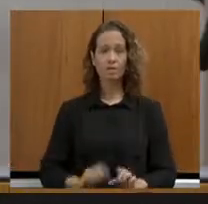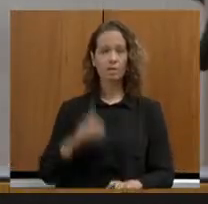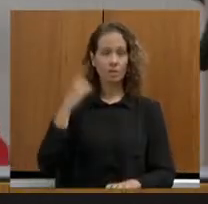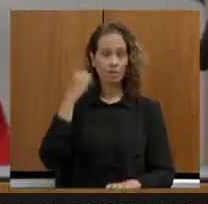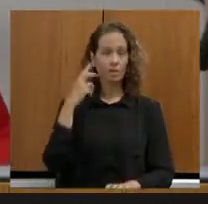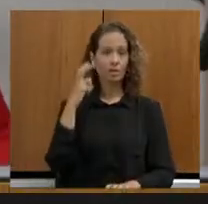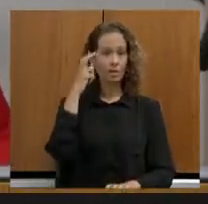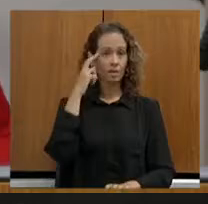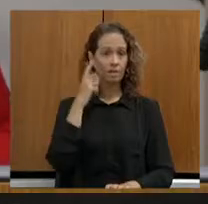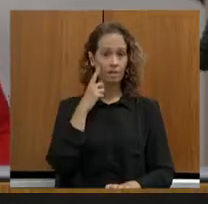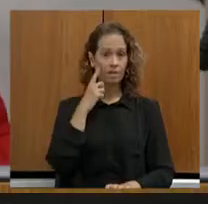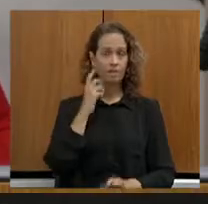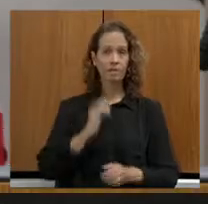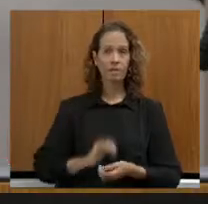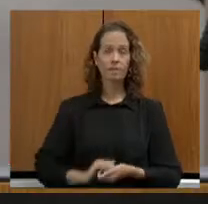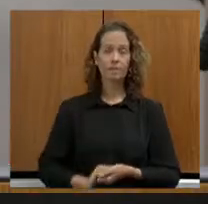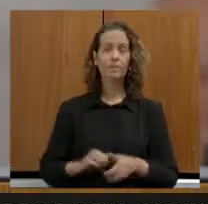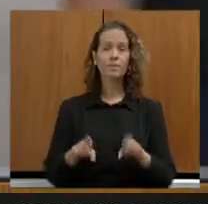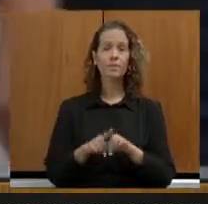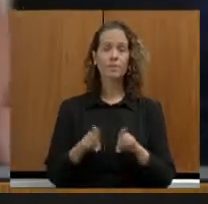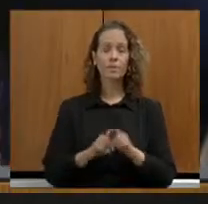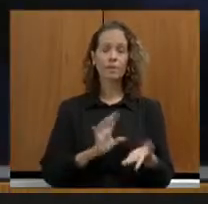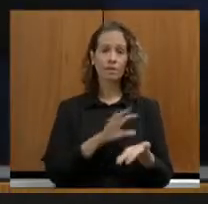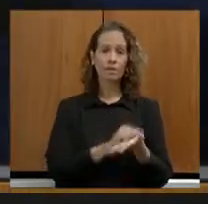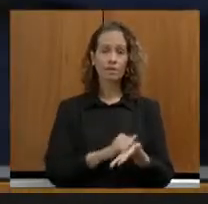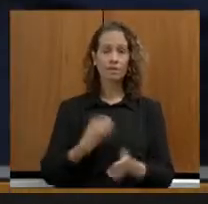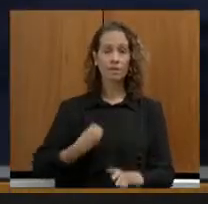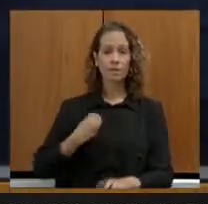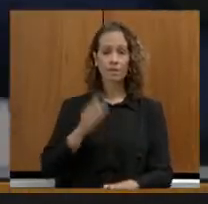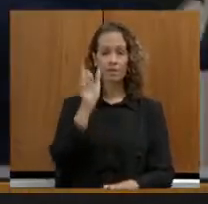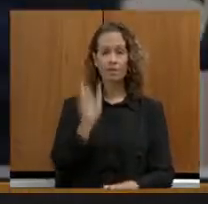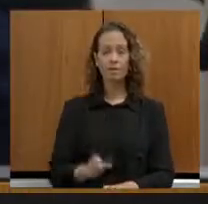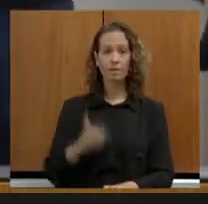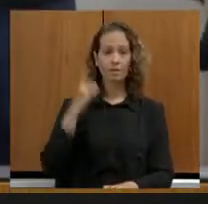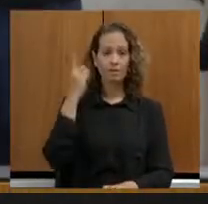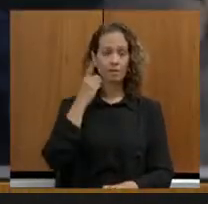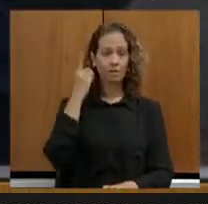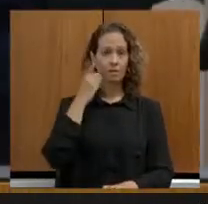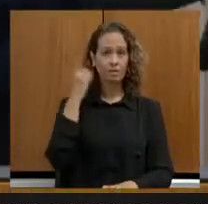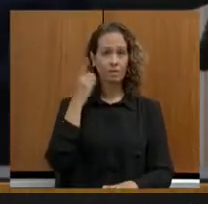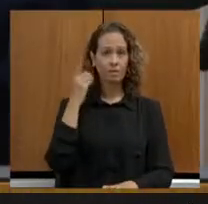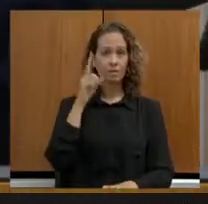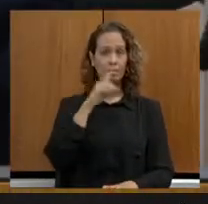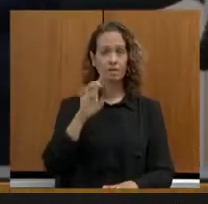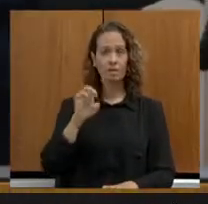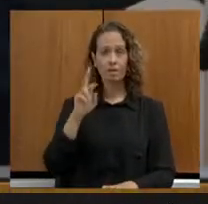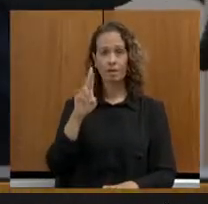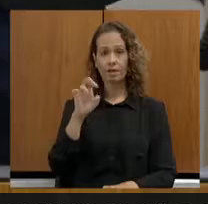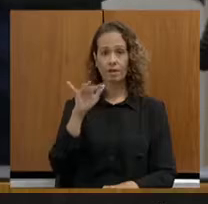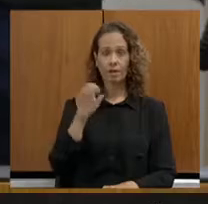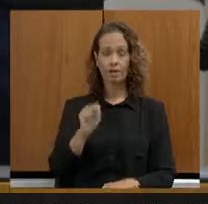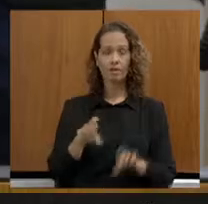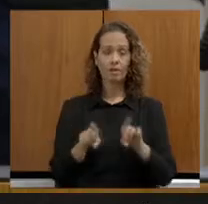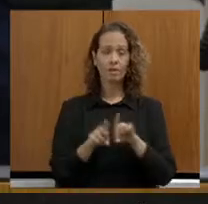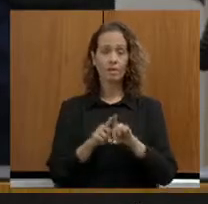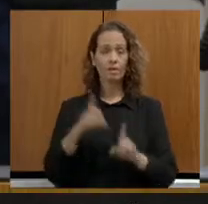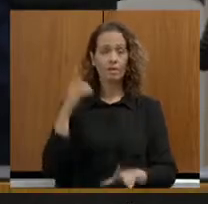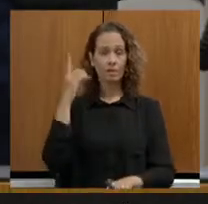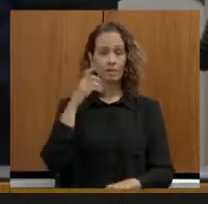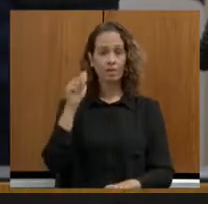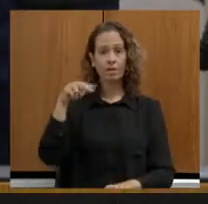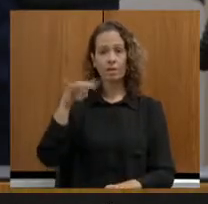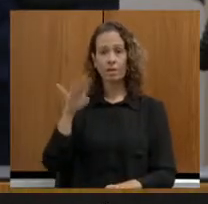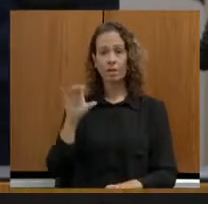Guilherme também registra a presença do deputado Zé Reis e também Deputado